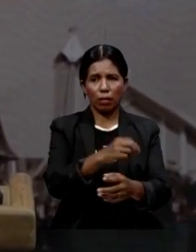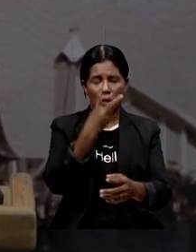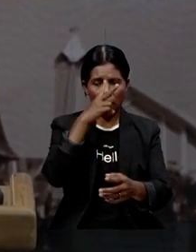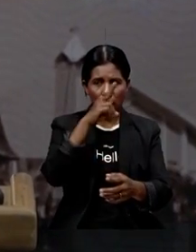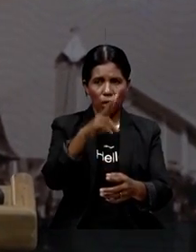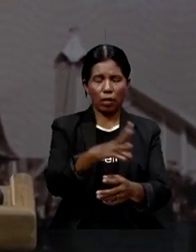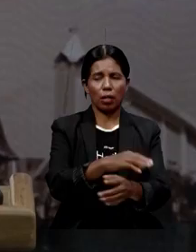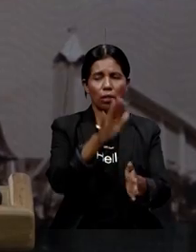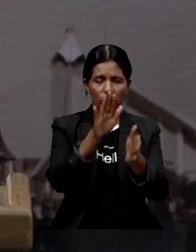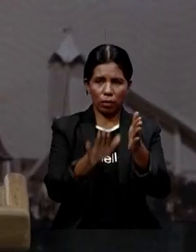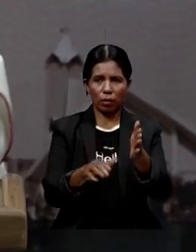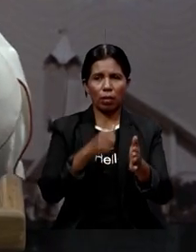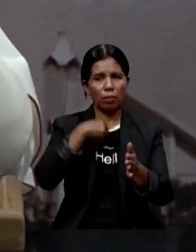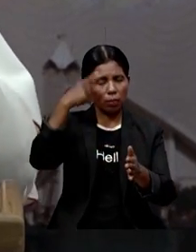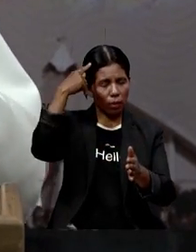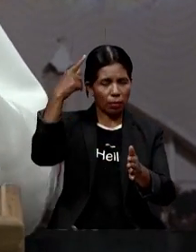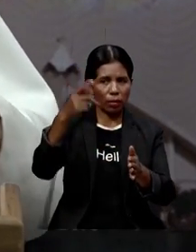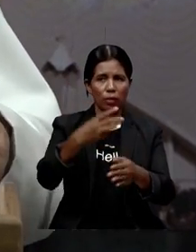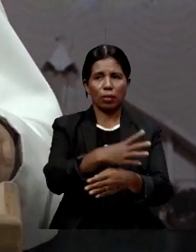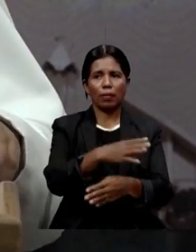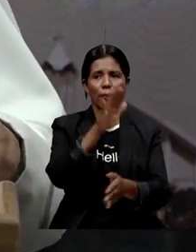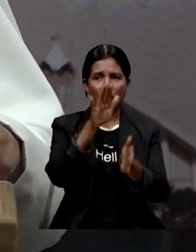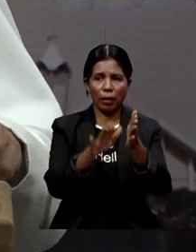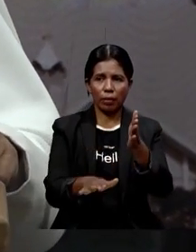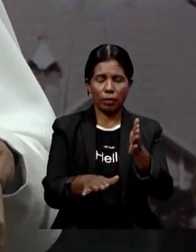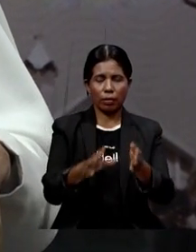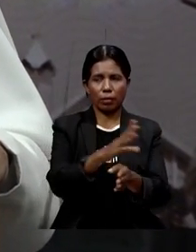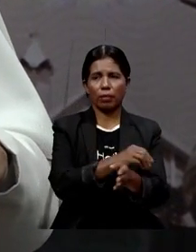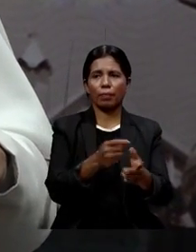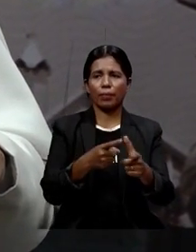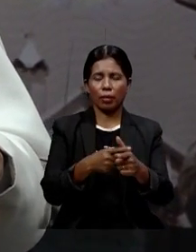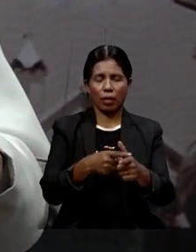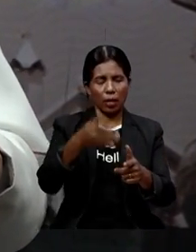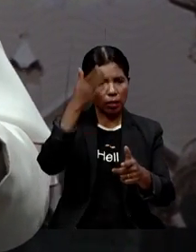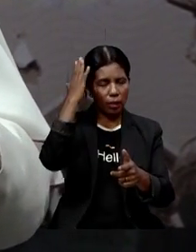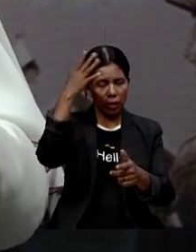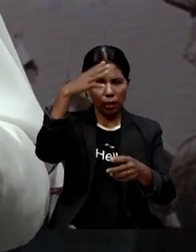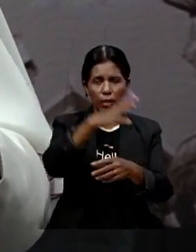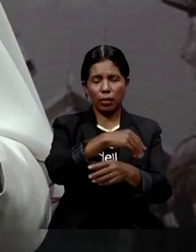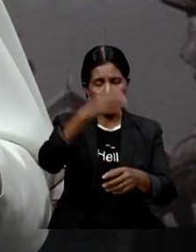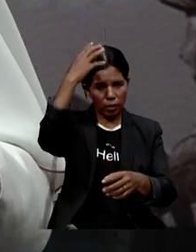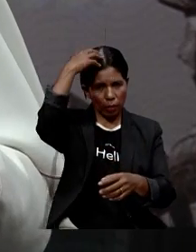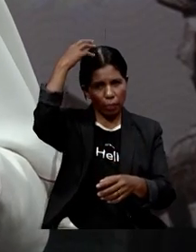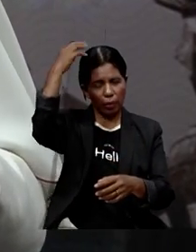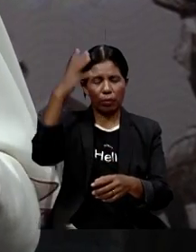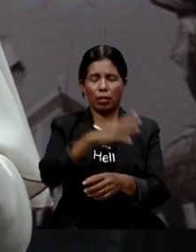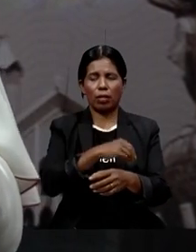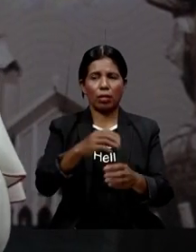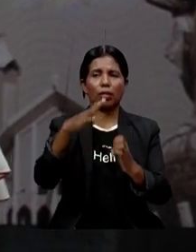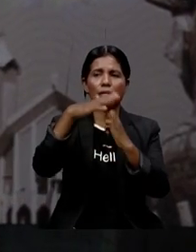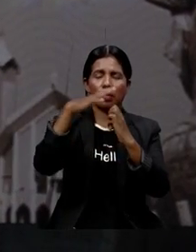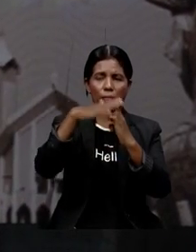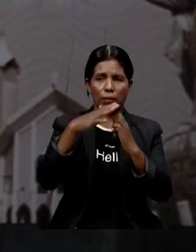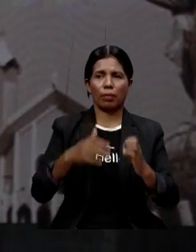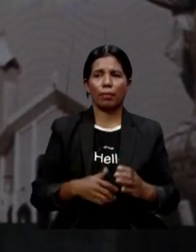a Tum, a Papa na janela, a Tum, Antônio, a Saite, Ninha. Chapéu, né? Tamba ânimo. Estamos todos escutando com o chapéu do mundo, sai. Né,